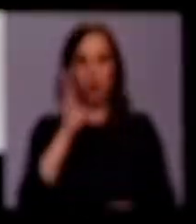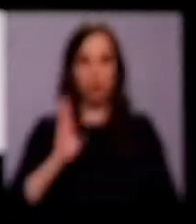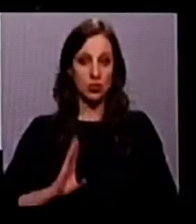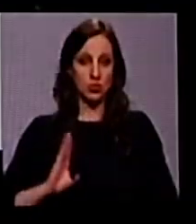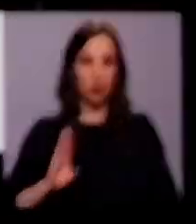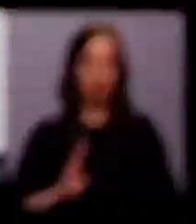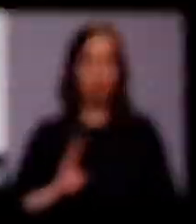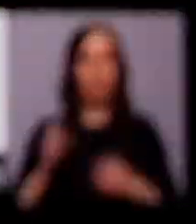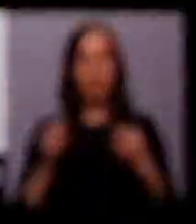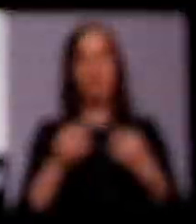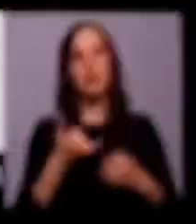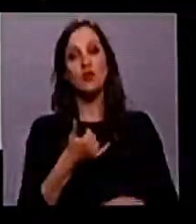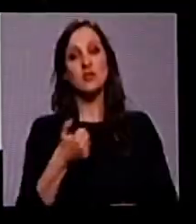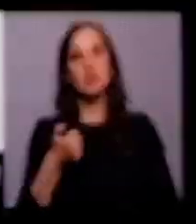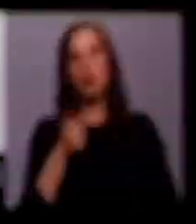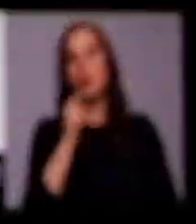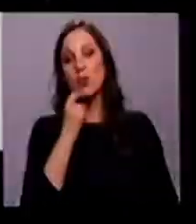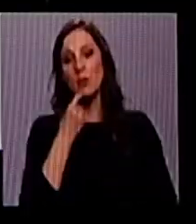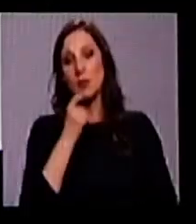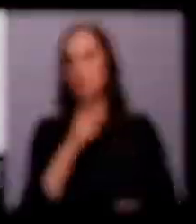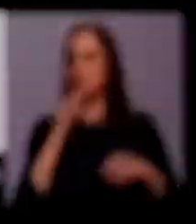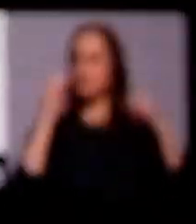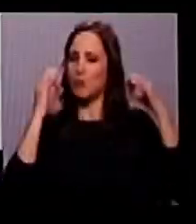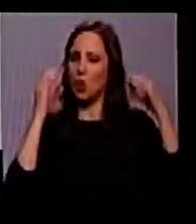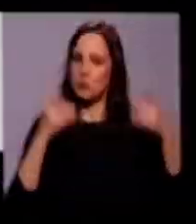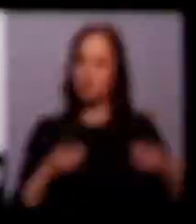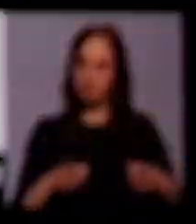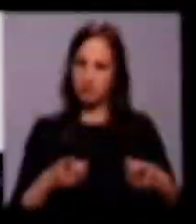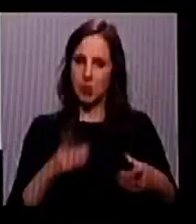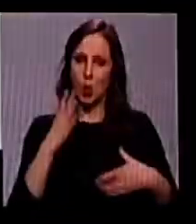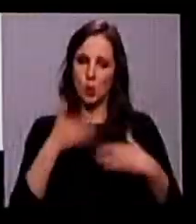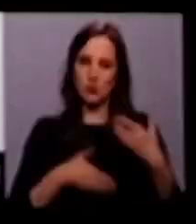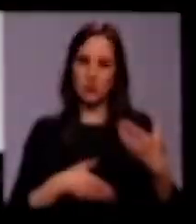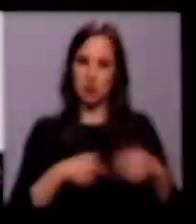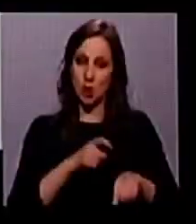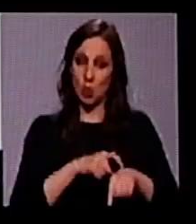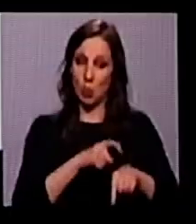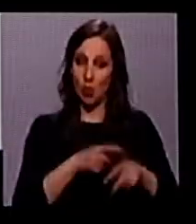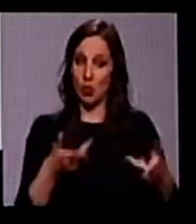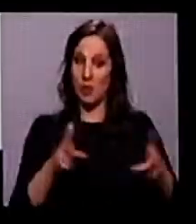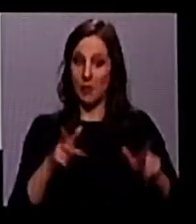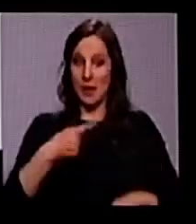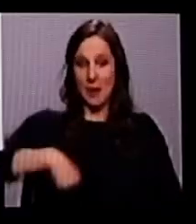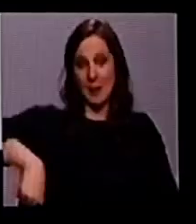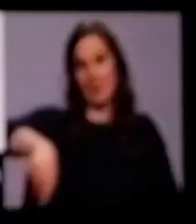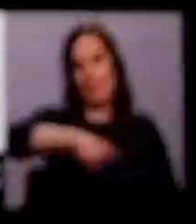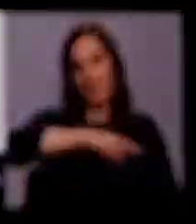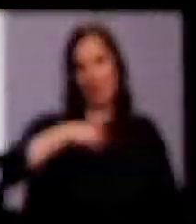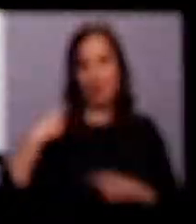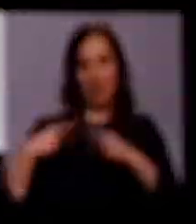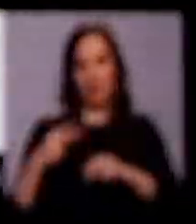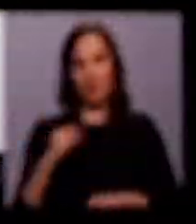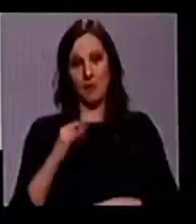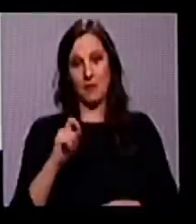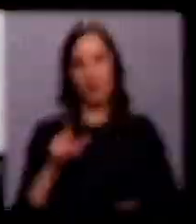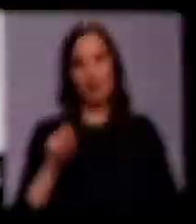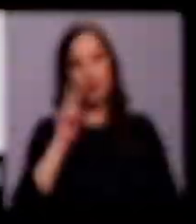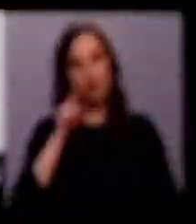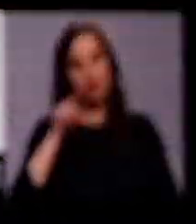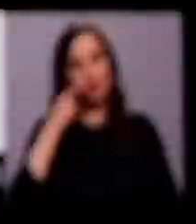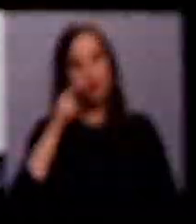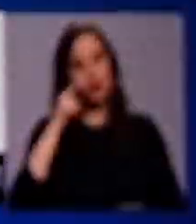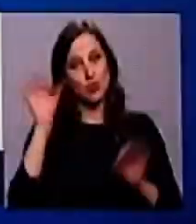que o 25 de Abril realmente acontecesse, e foi em liberdade na Praça do Município em Vizela que se assistiu a este